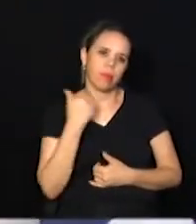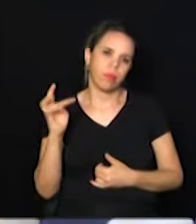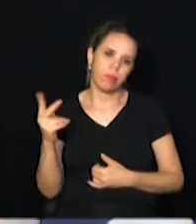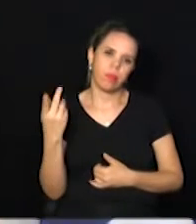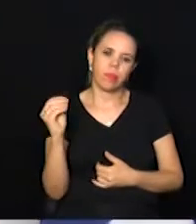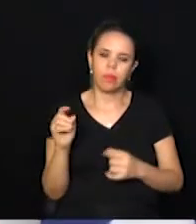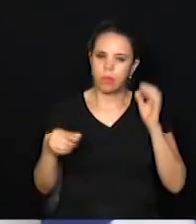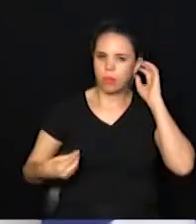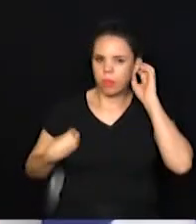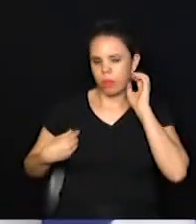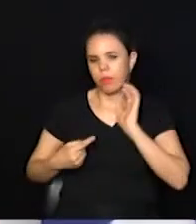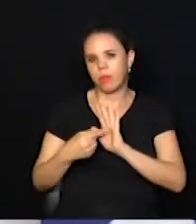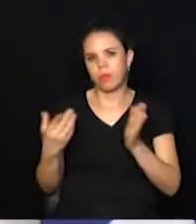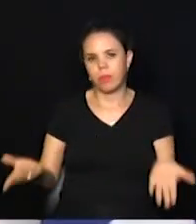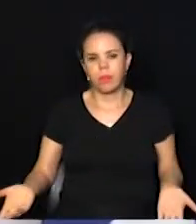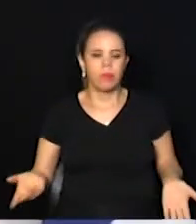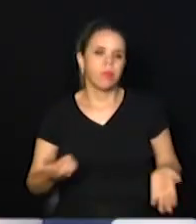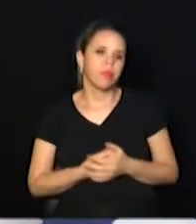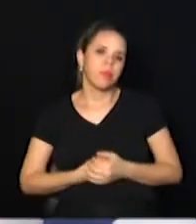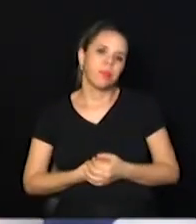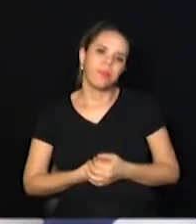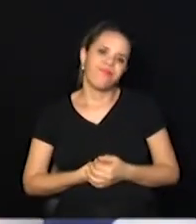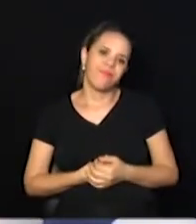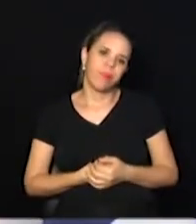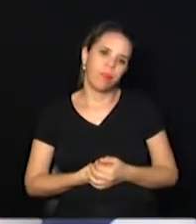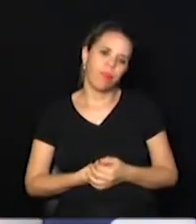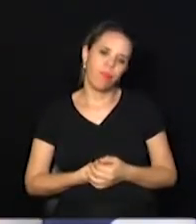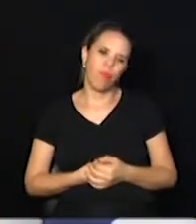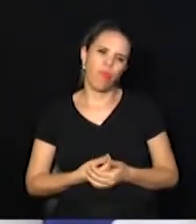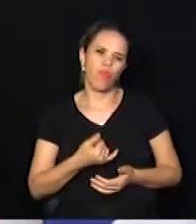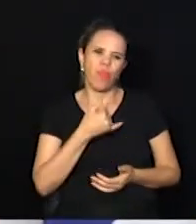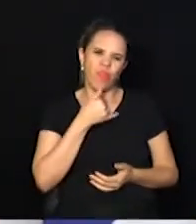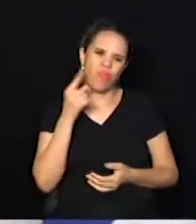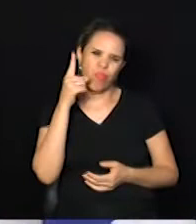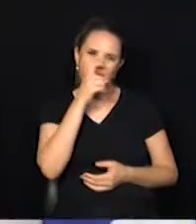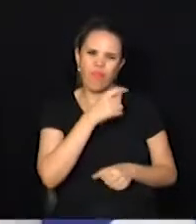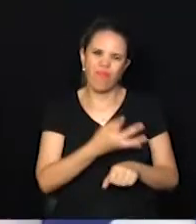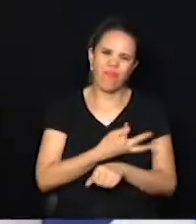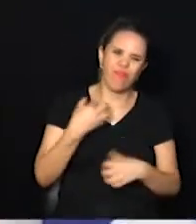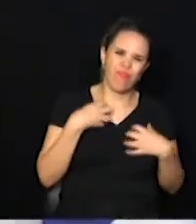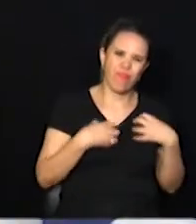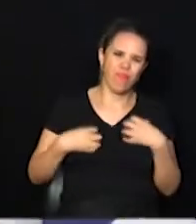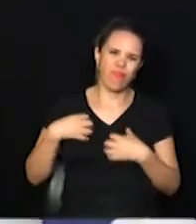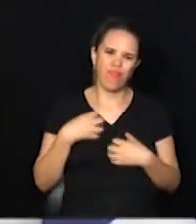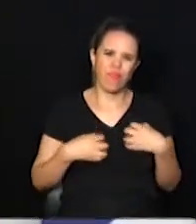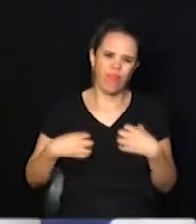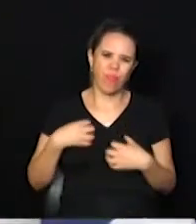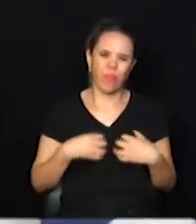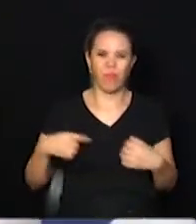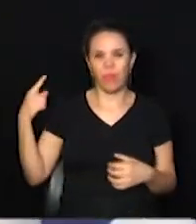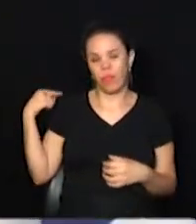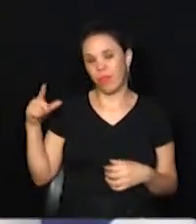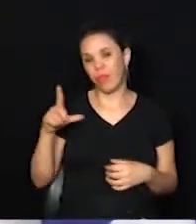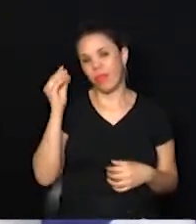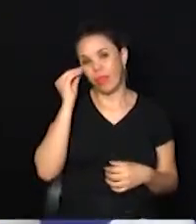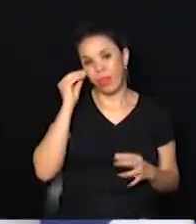que estava aparecendo. Então, isso foi muito difícil, gente, muito difícil. A gente tentou